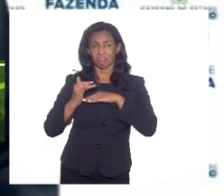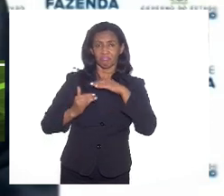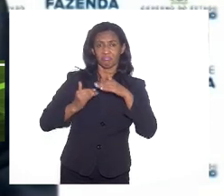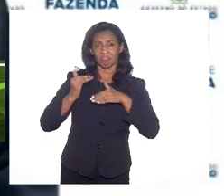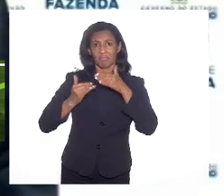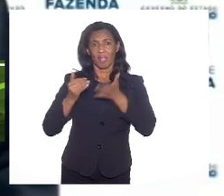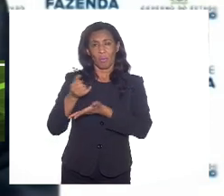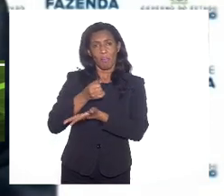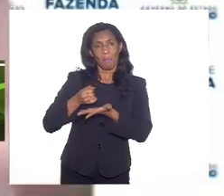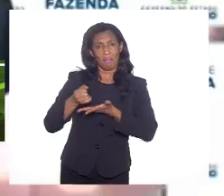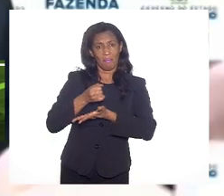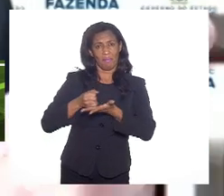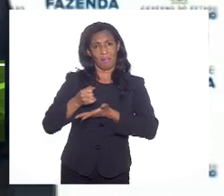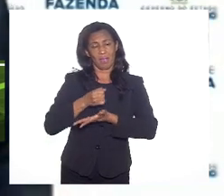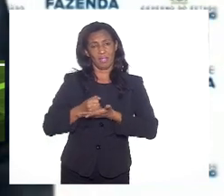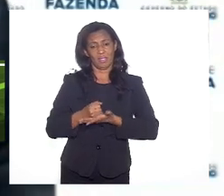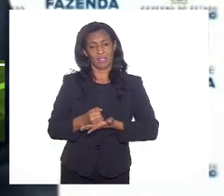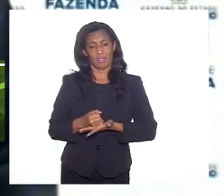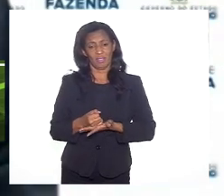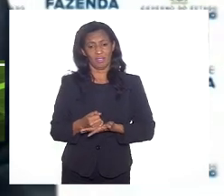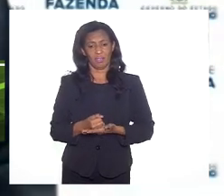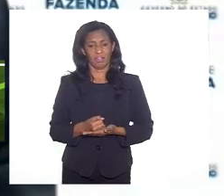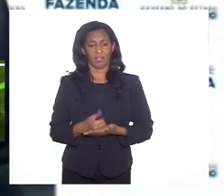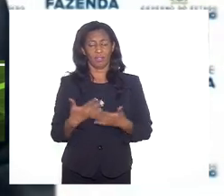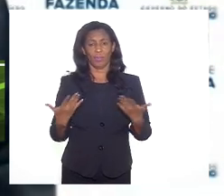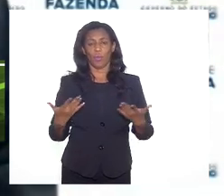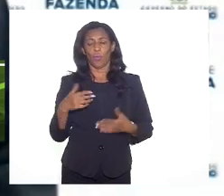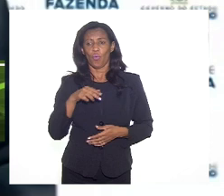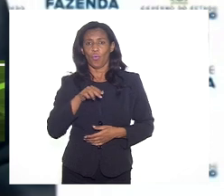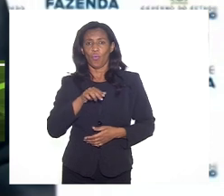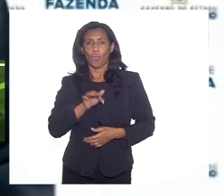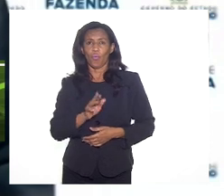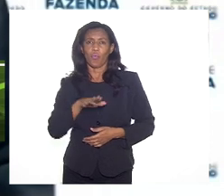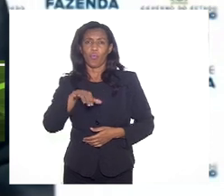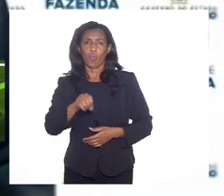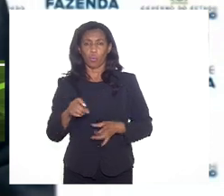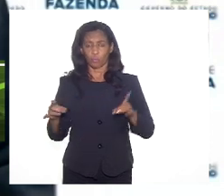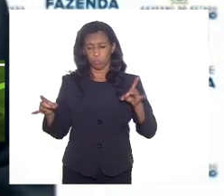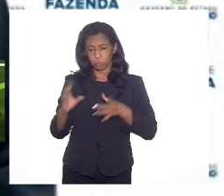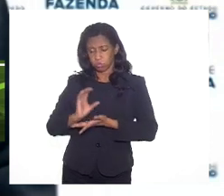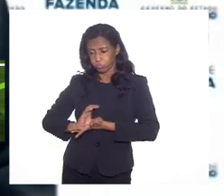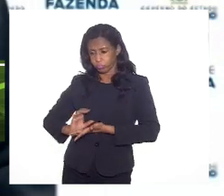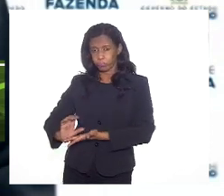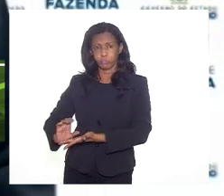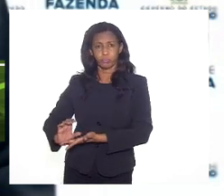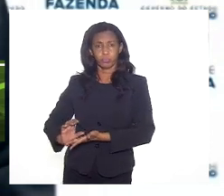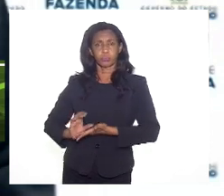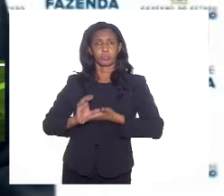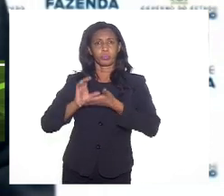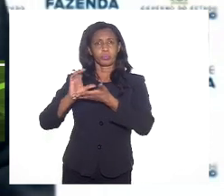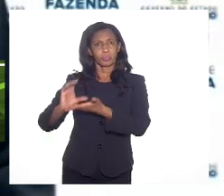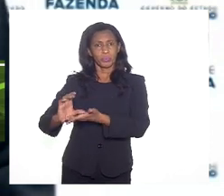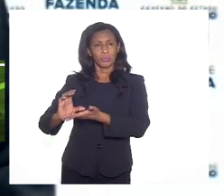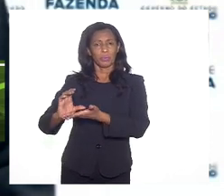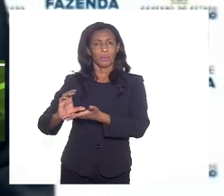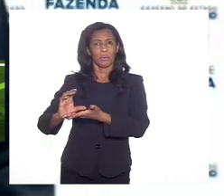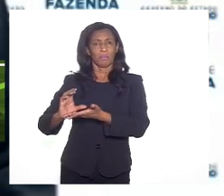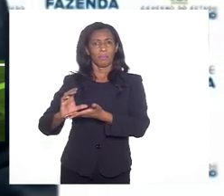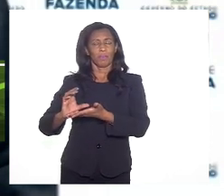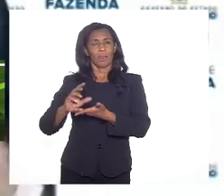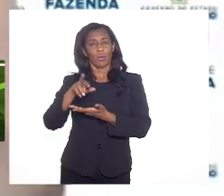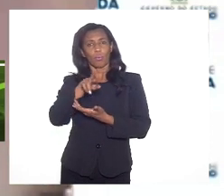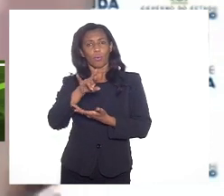a base, né, e o fundo suficiente para honrar no Rio